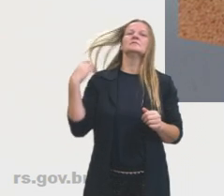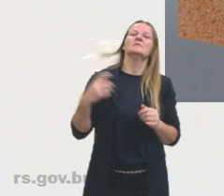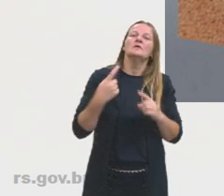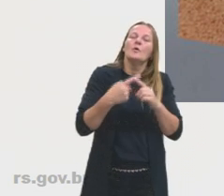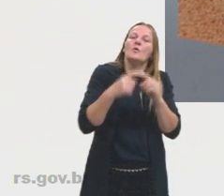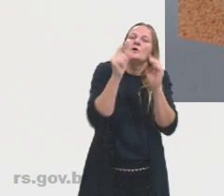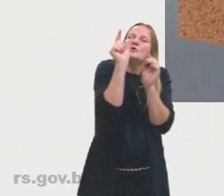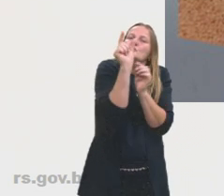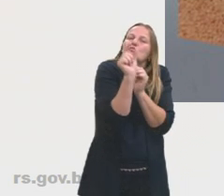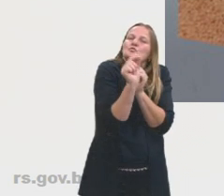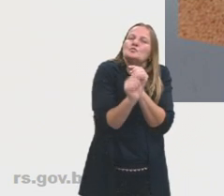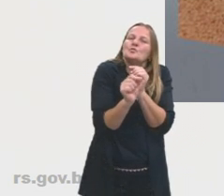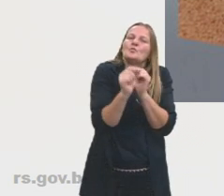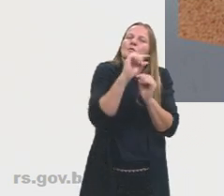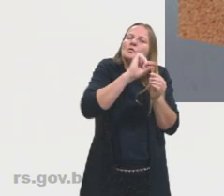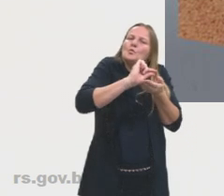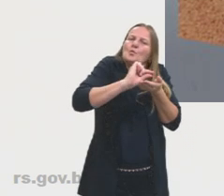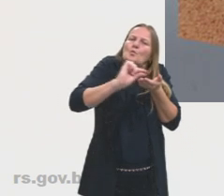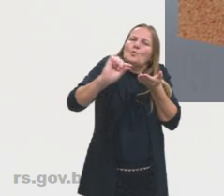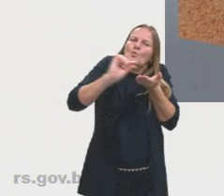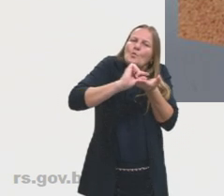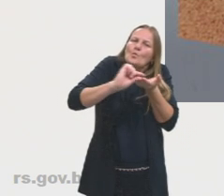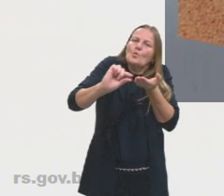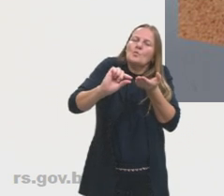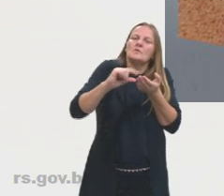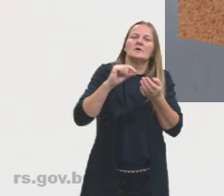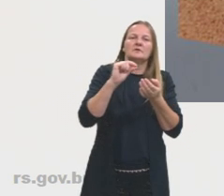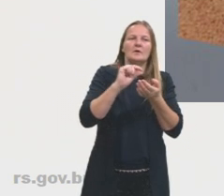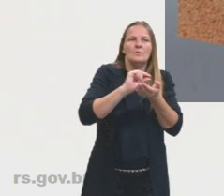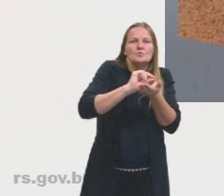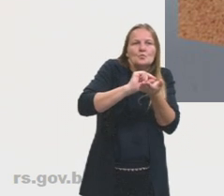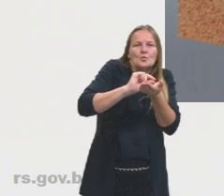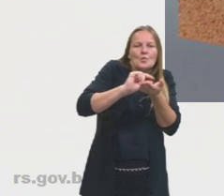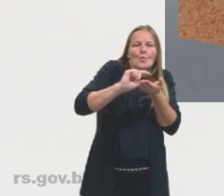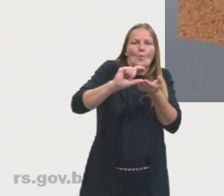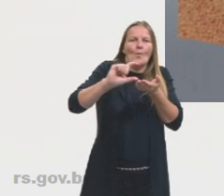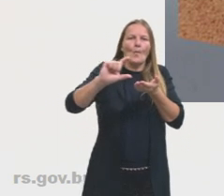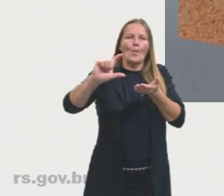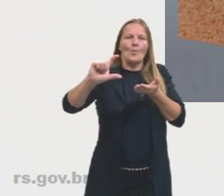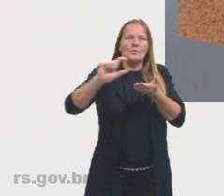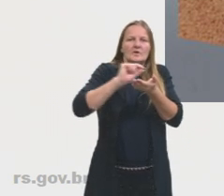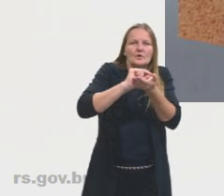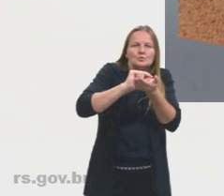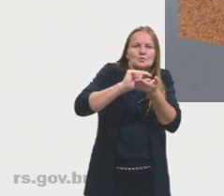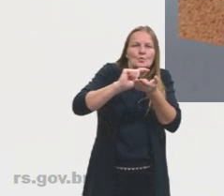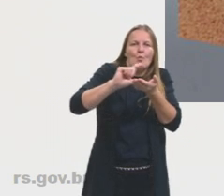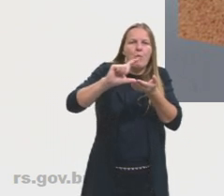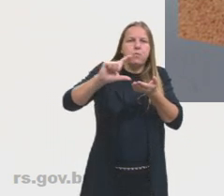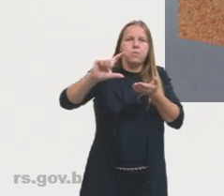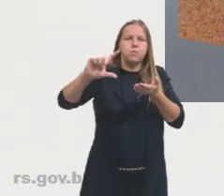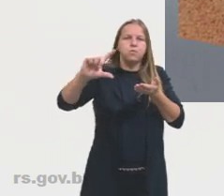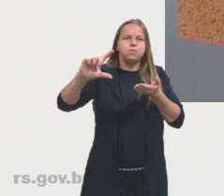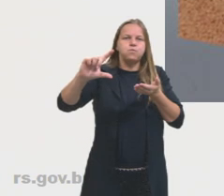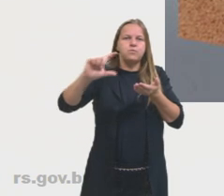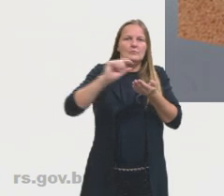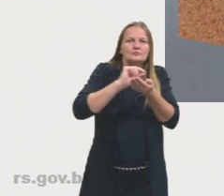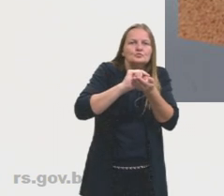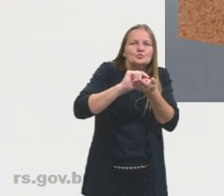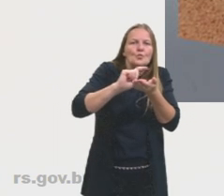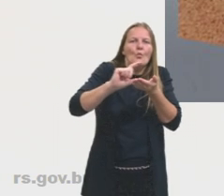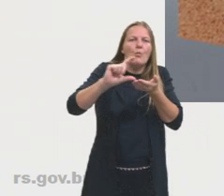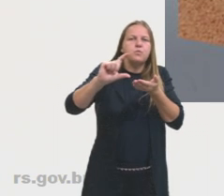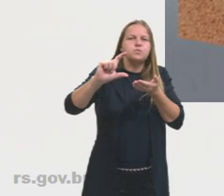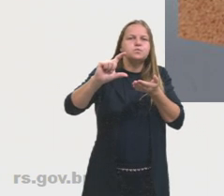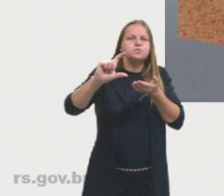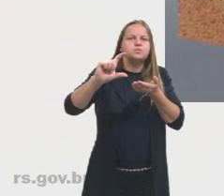afinada né um pouco mais fina e um pouco mais grosso senhora parte mais com mais densidade mais grossa a gente chama de